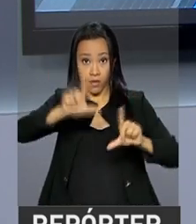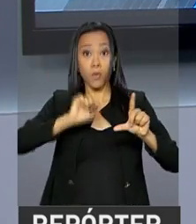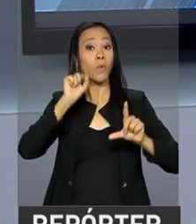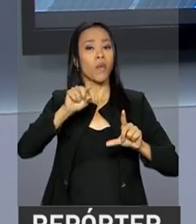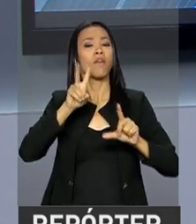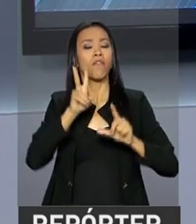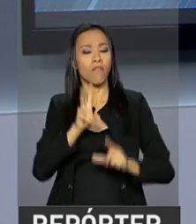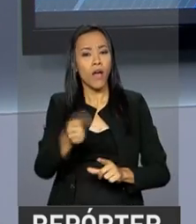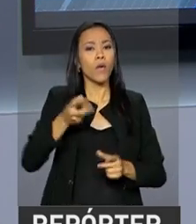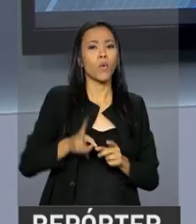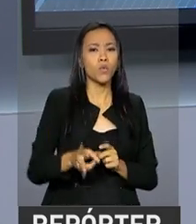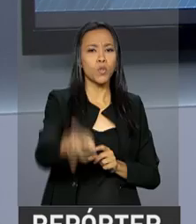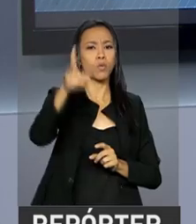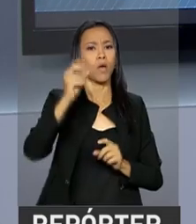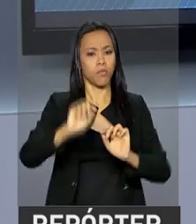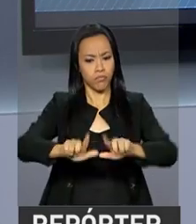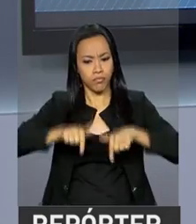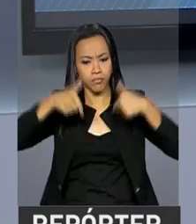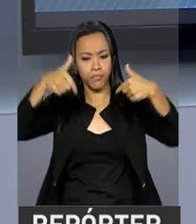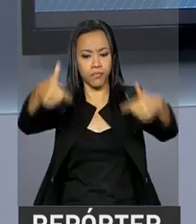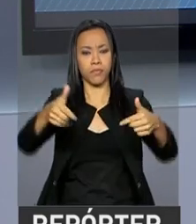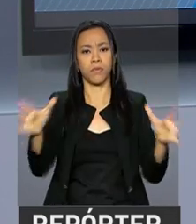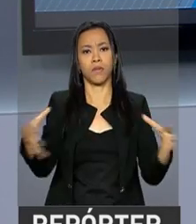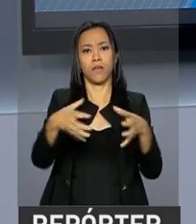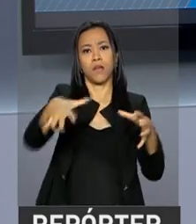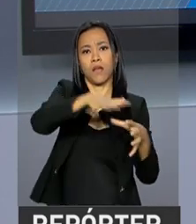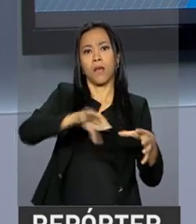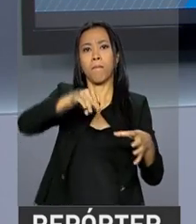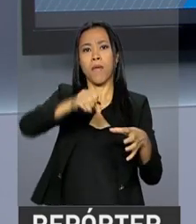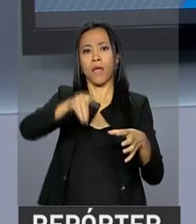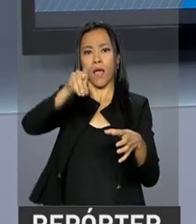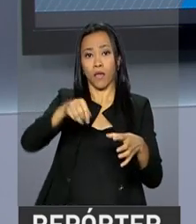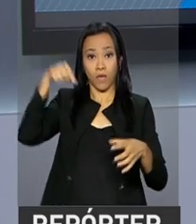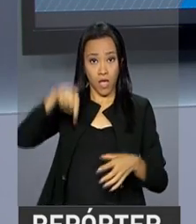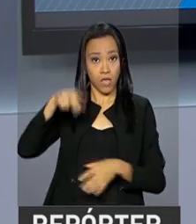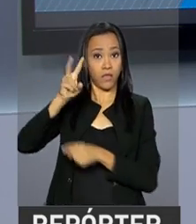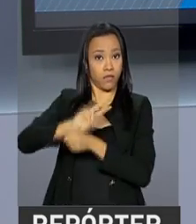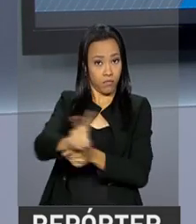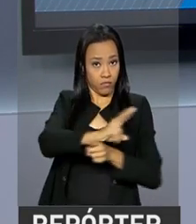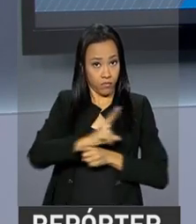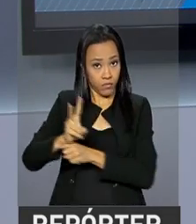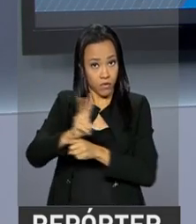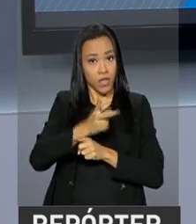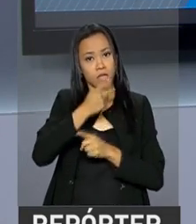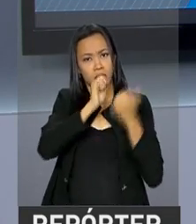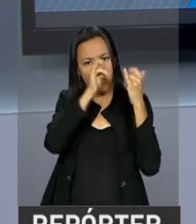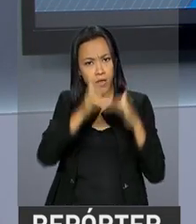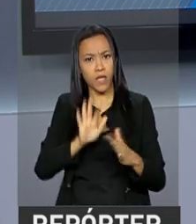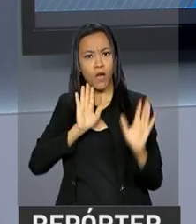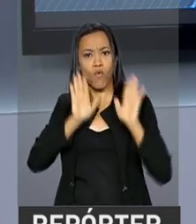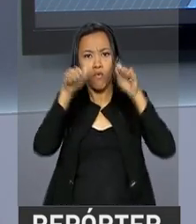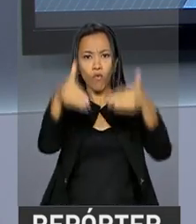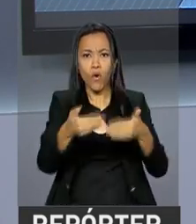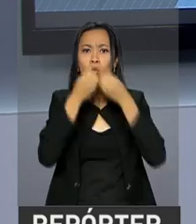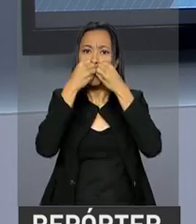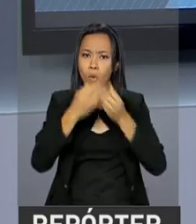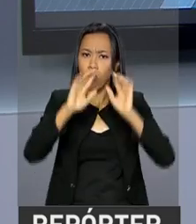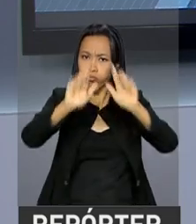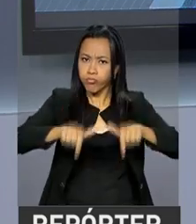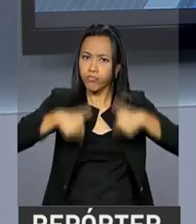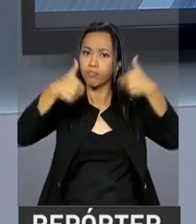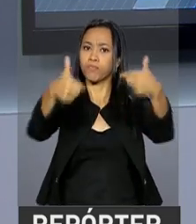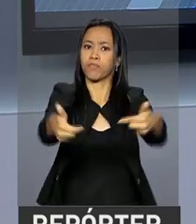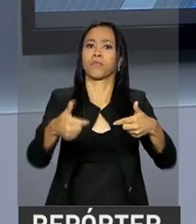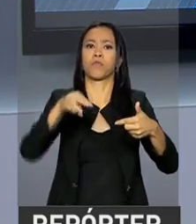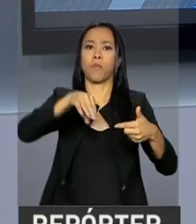a plena funcionalidade dos mercados. Esse monitoramento e atuação, diz a nota, tem foco no bom funcionamento dos